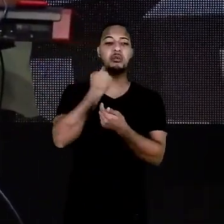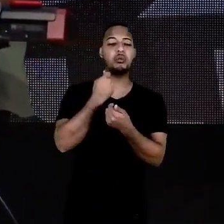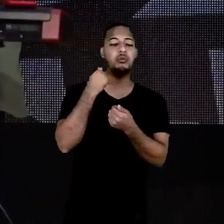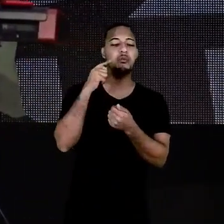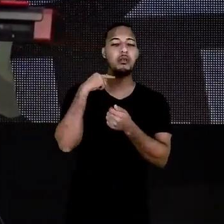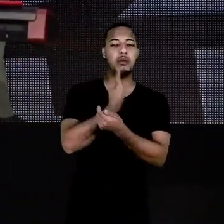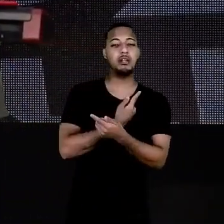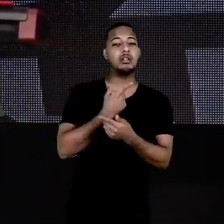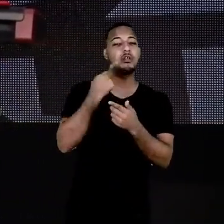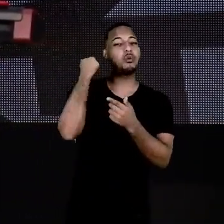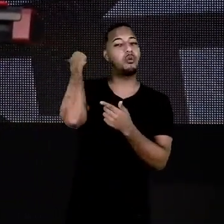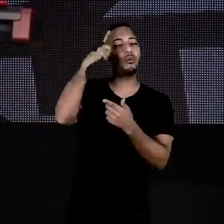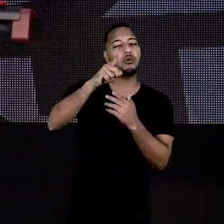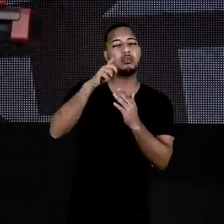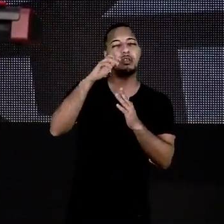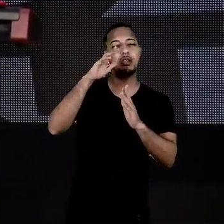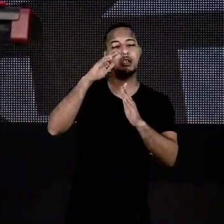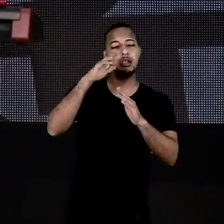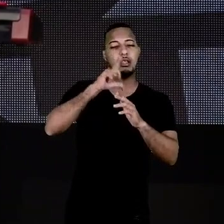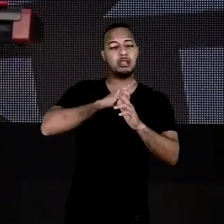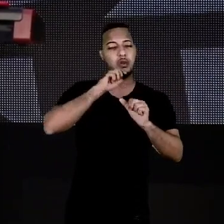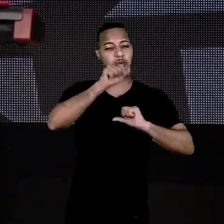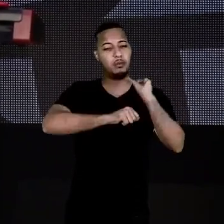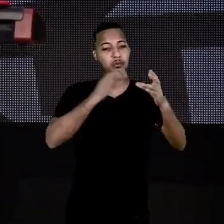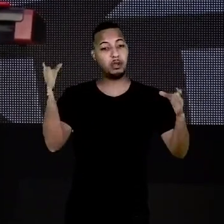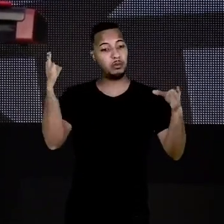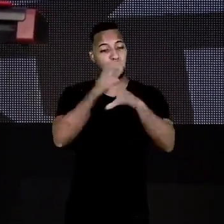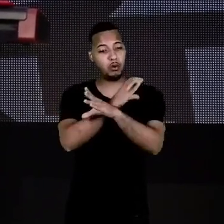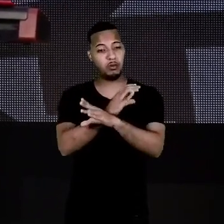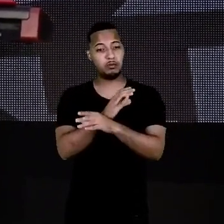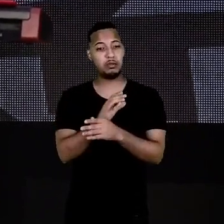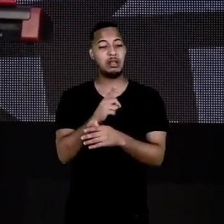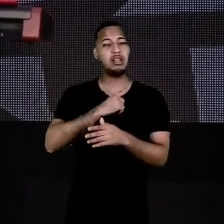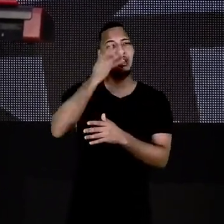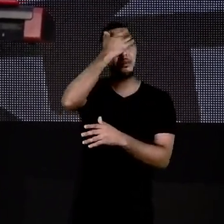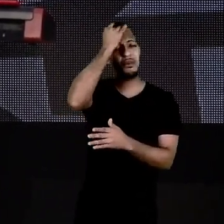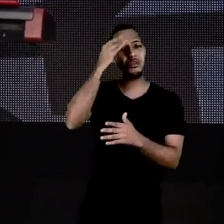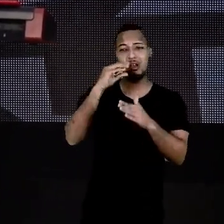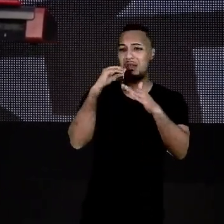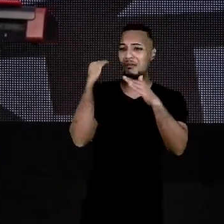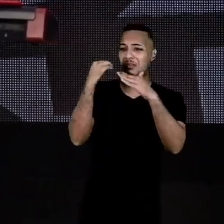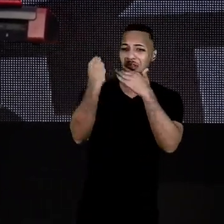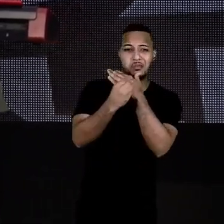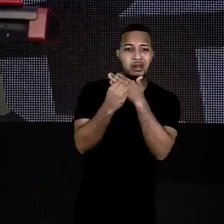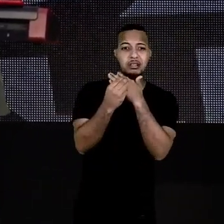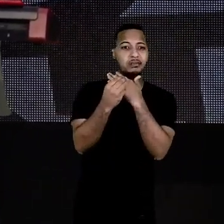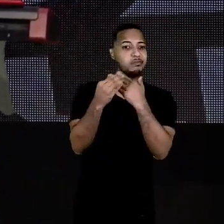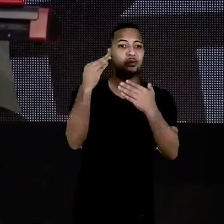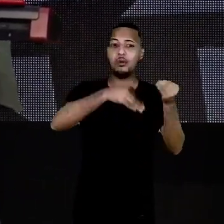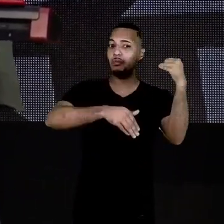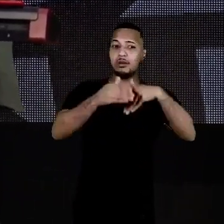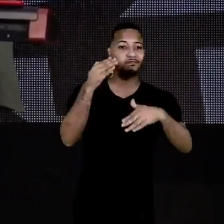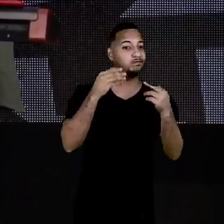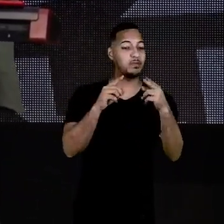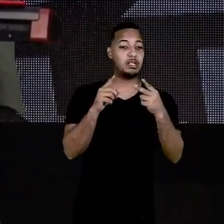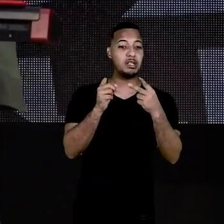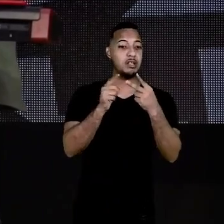ali preso, mas não reage. Não vai para a cela. Não vem para o culto. Não faz